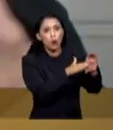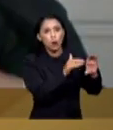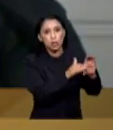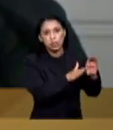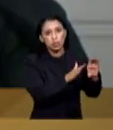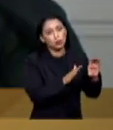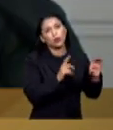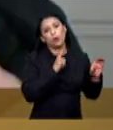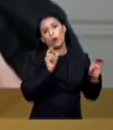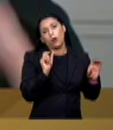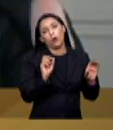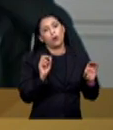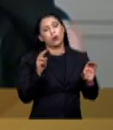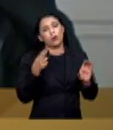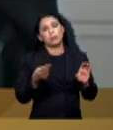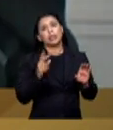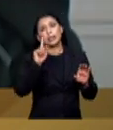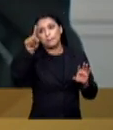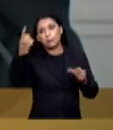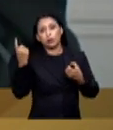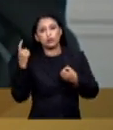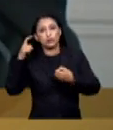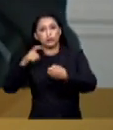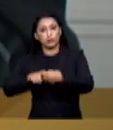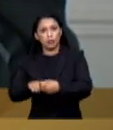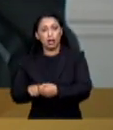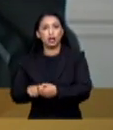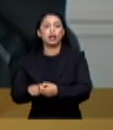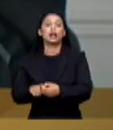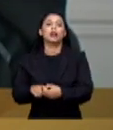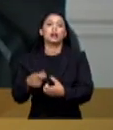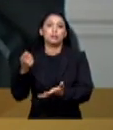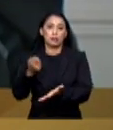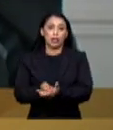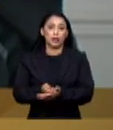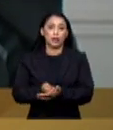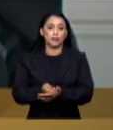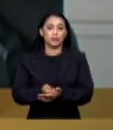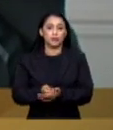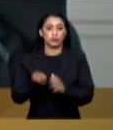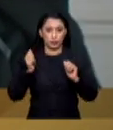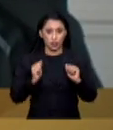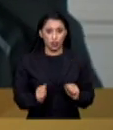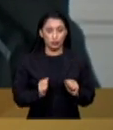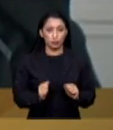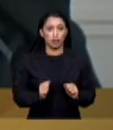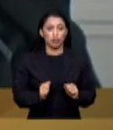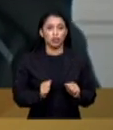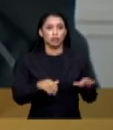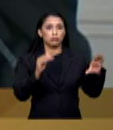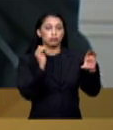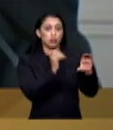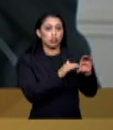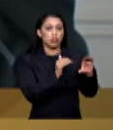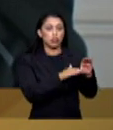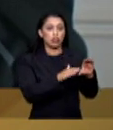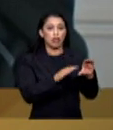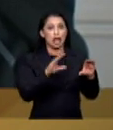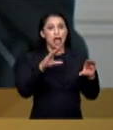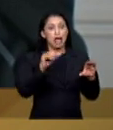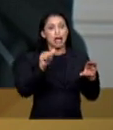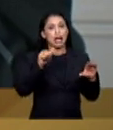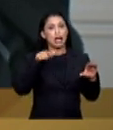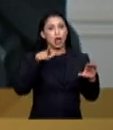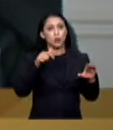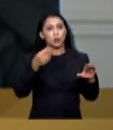sussória idônea para ressarcir os danos que a outra parte possa vir a sofrer, podendo a caução ser dispensada se a parte